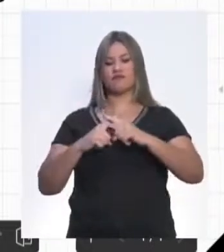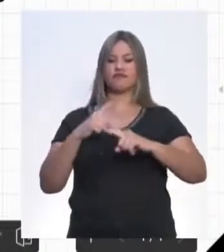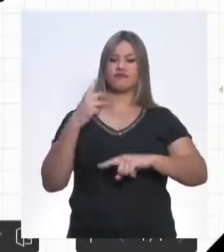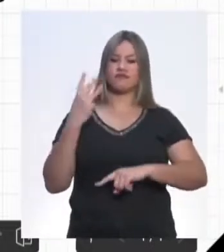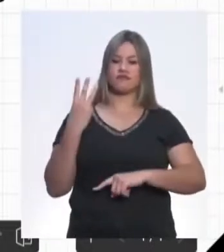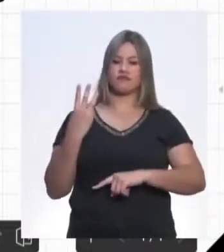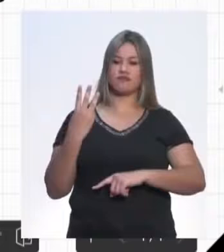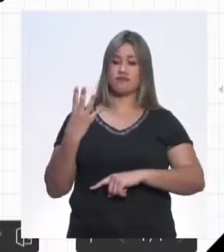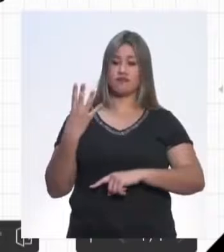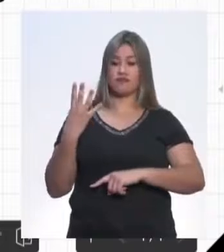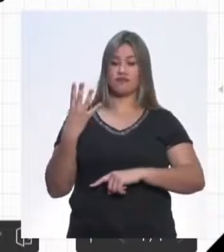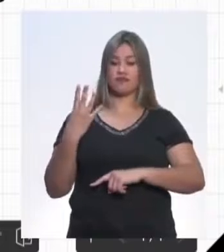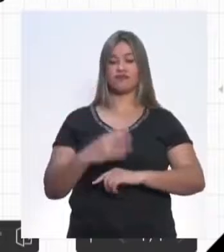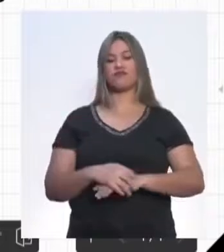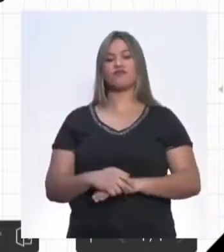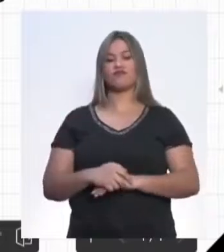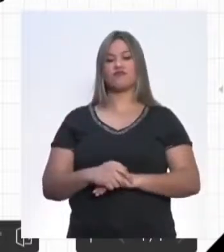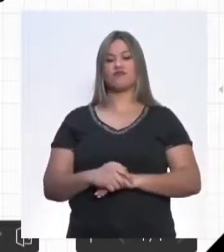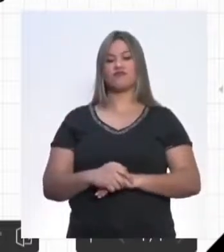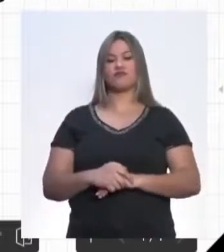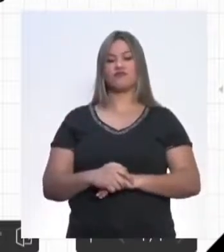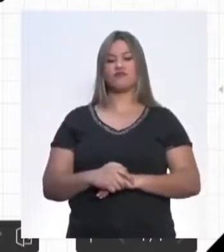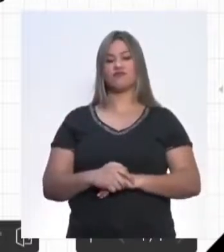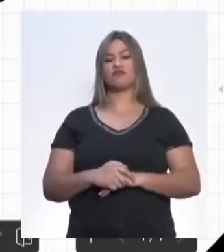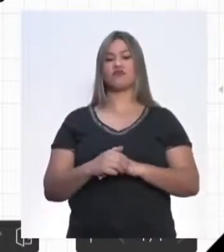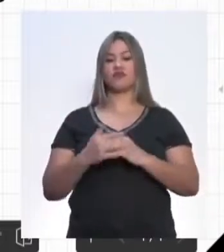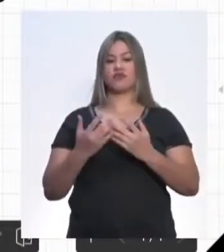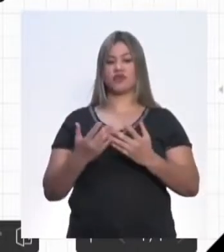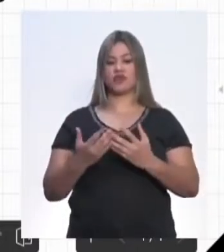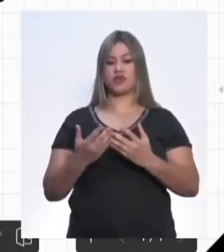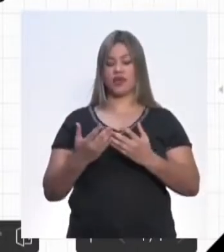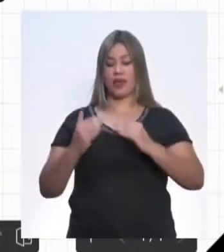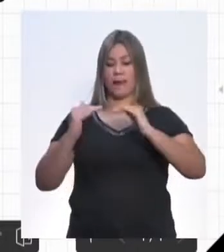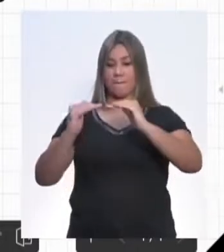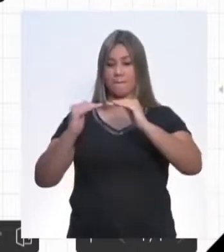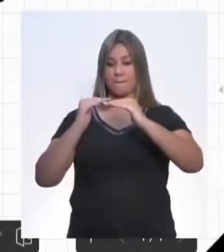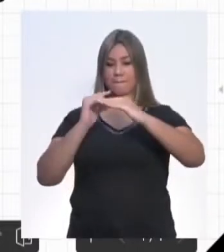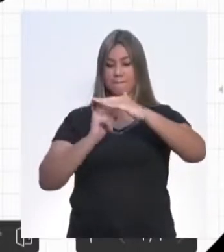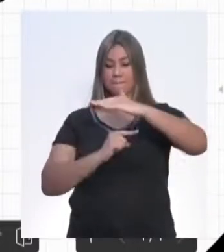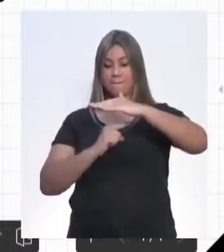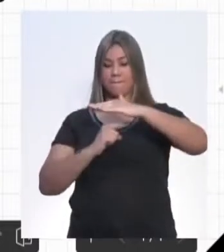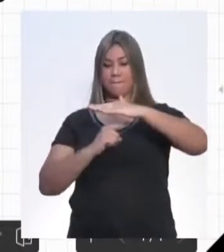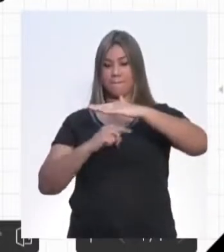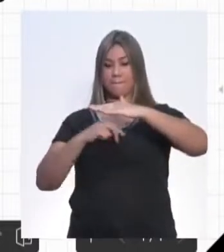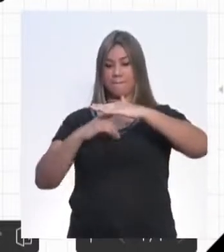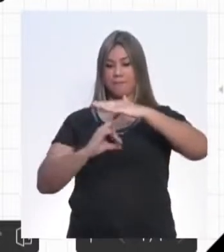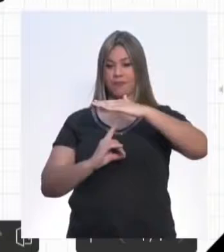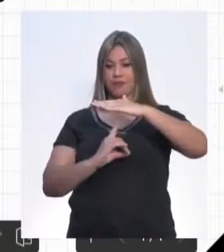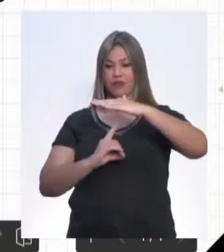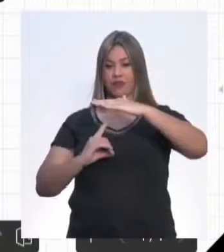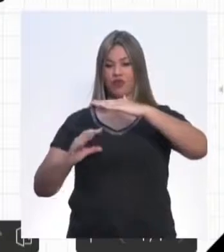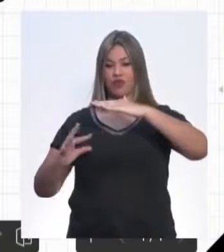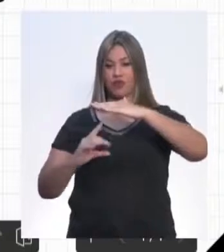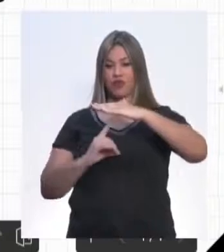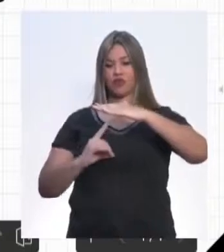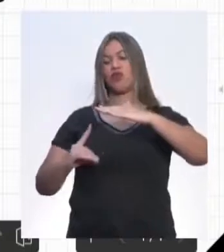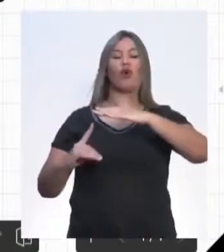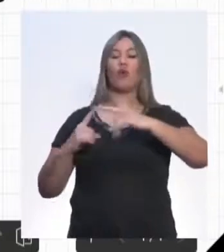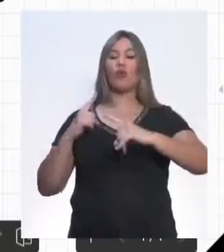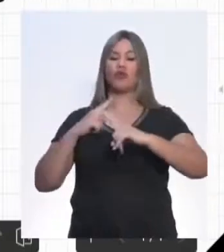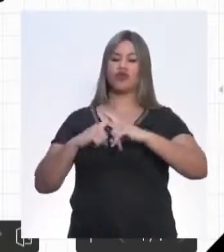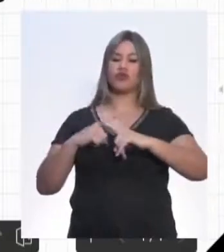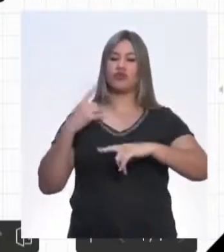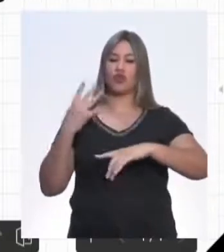4 aqui, o que eu tenho que fazer em cima? A mesma coisa, pegar o numerador, né, e multiplicar por 4. Então, o que eu faço?